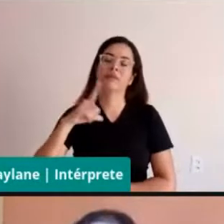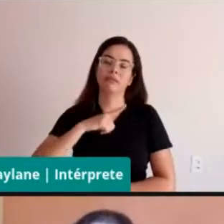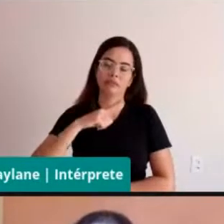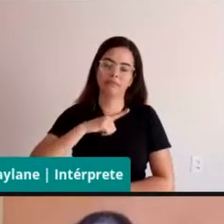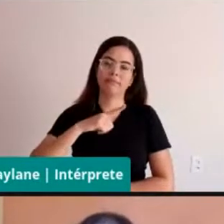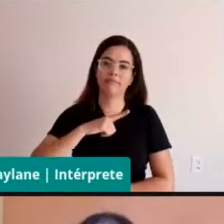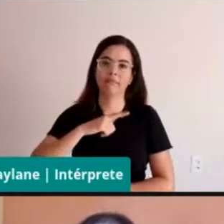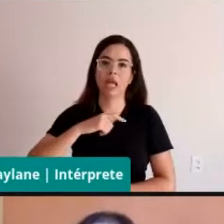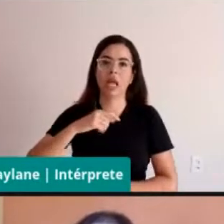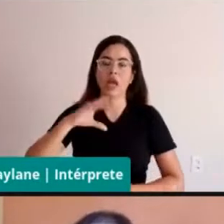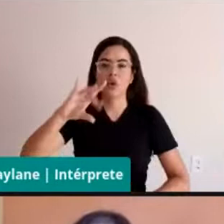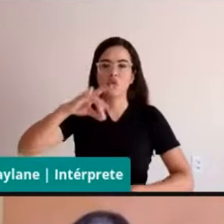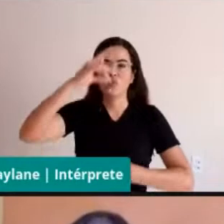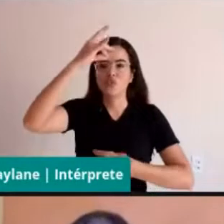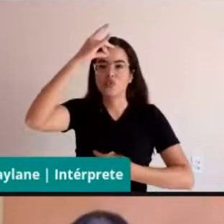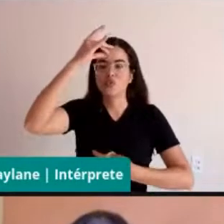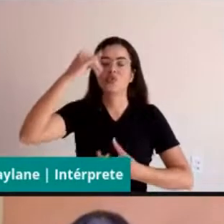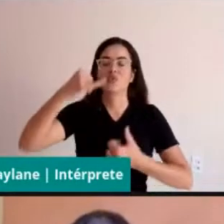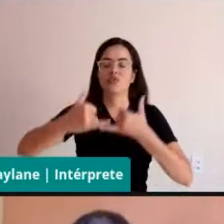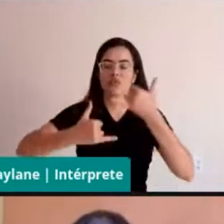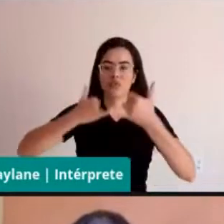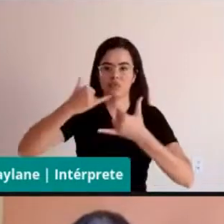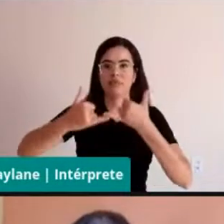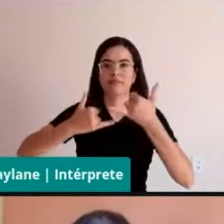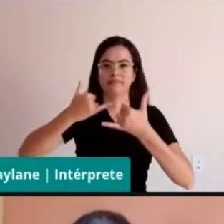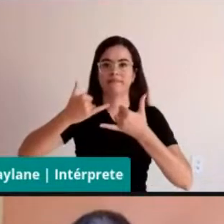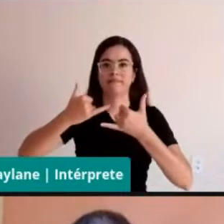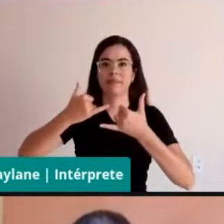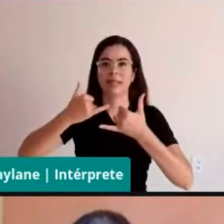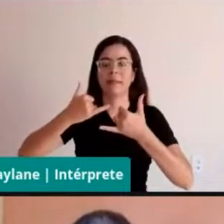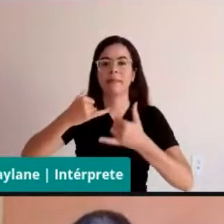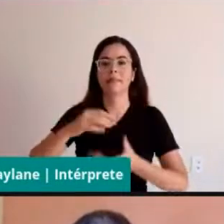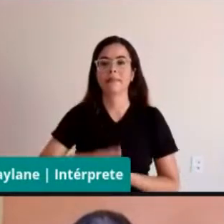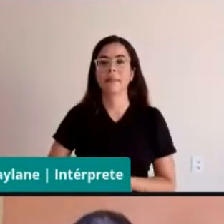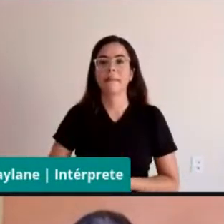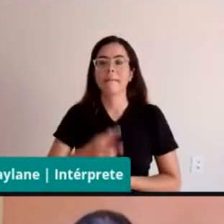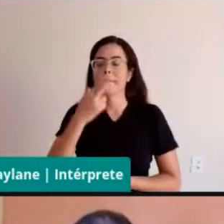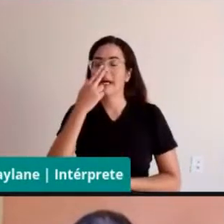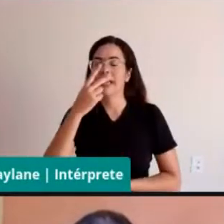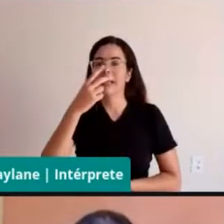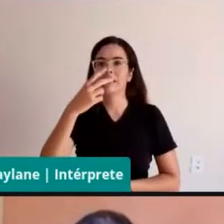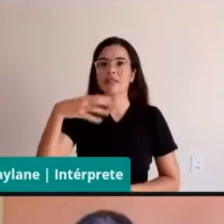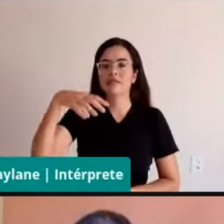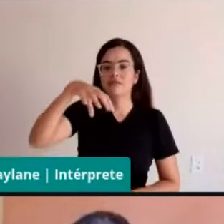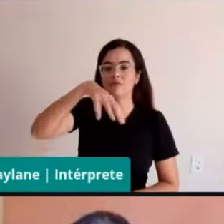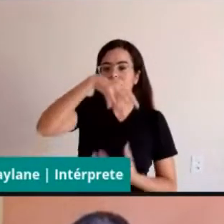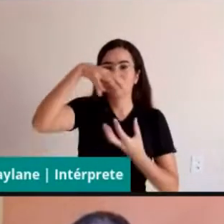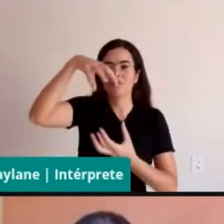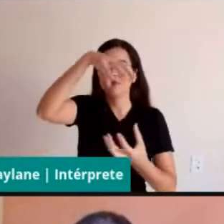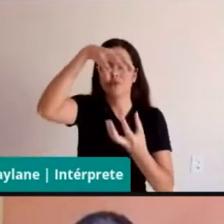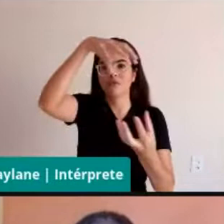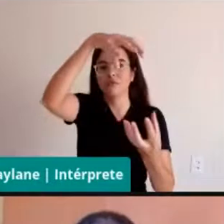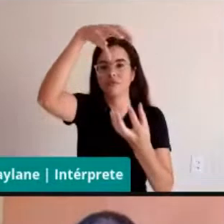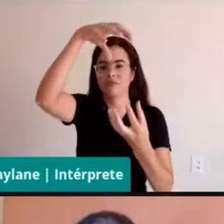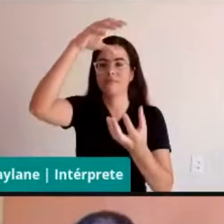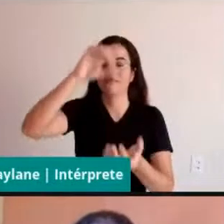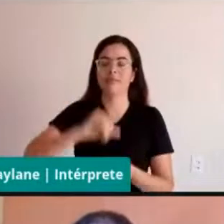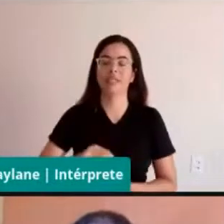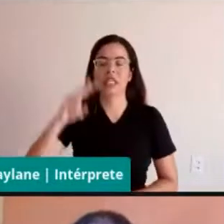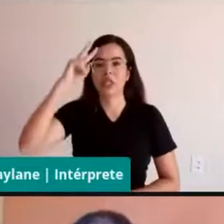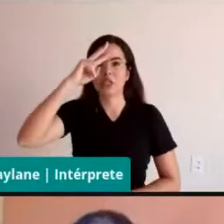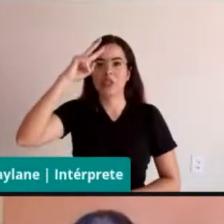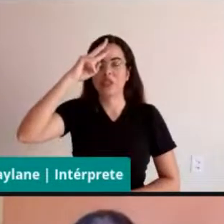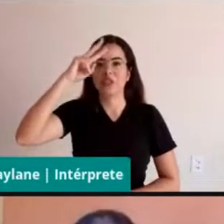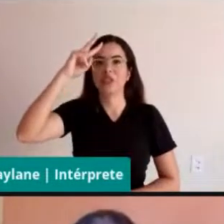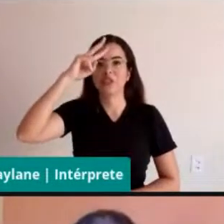o sobrenatural e essas histórias mais até mesmo puxado para o terror. E tem,